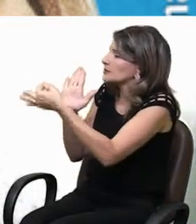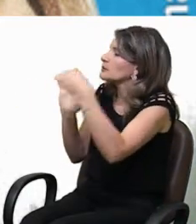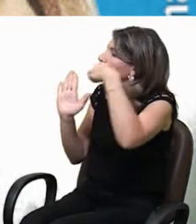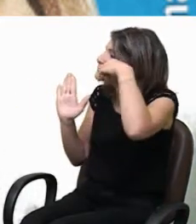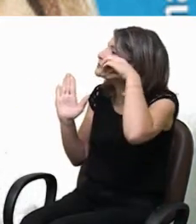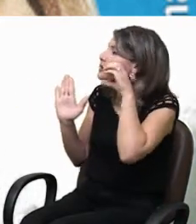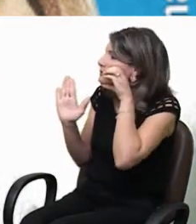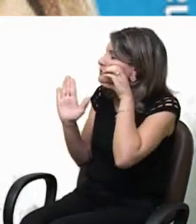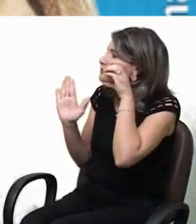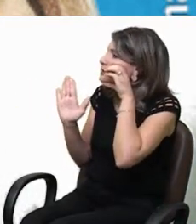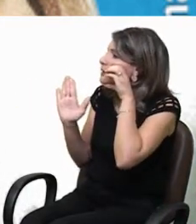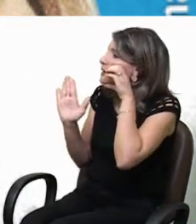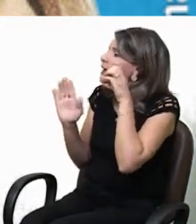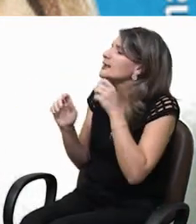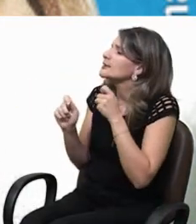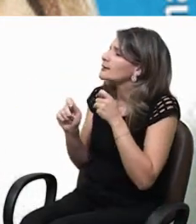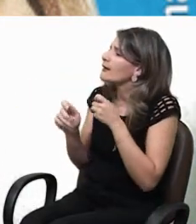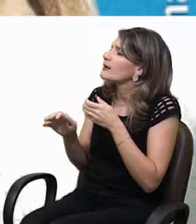e eu